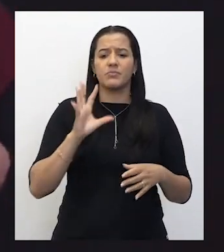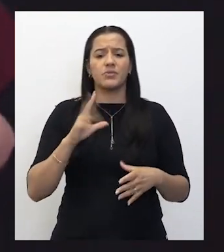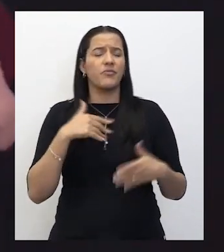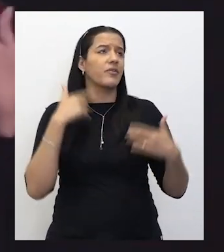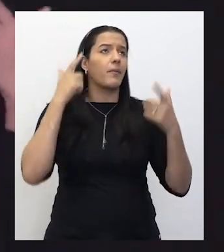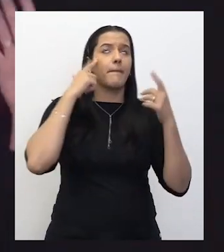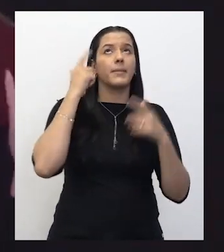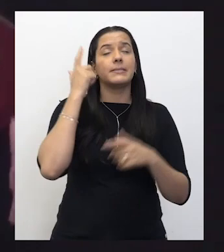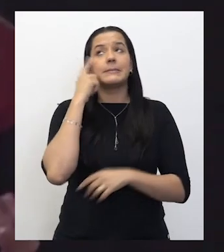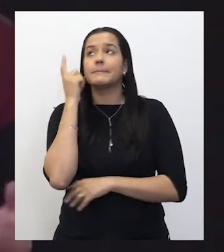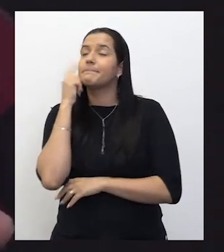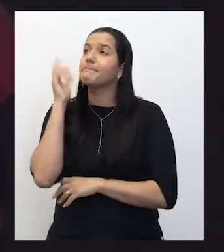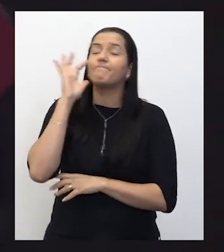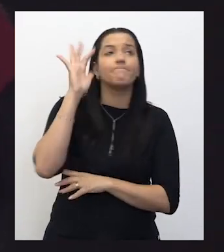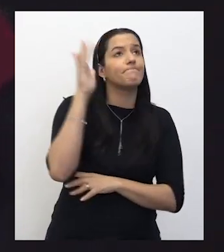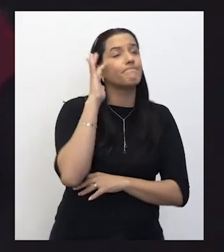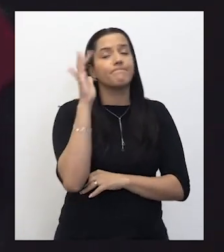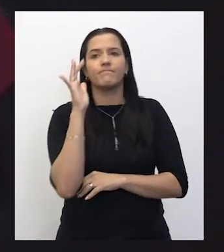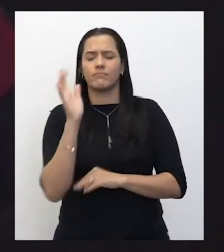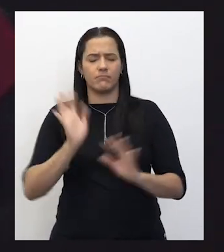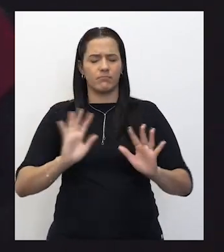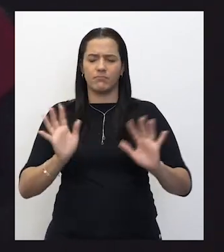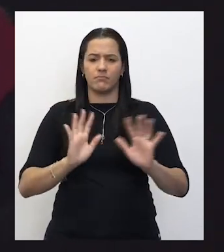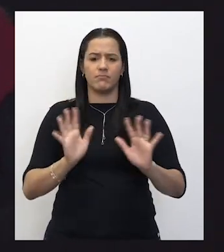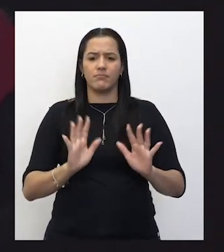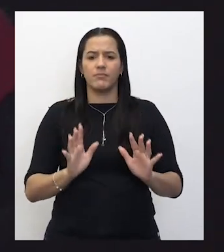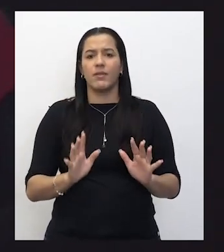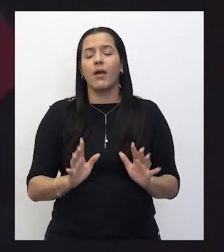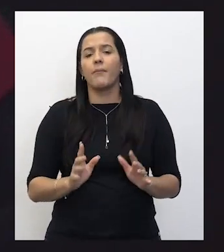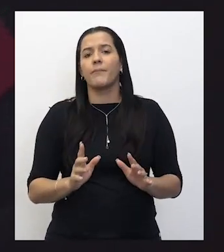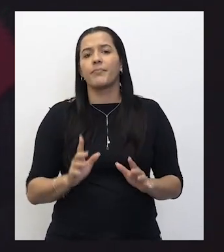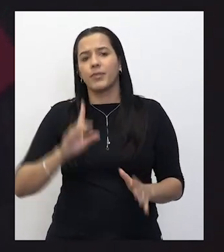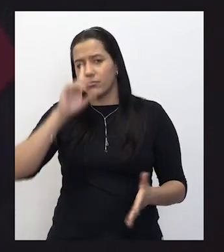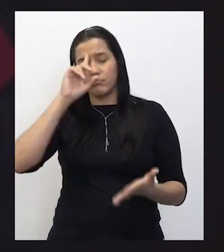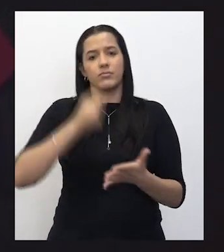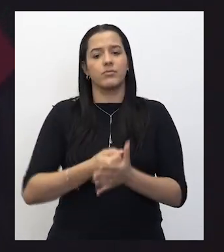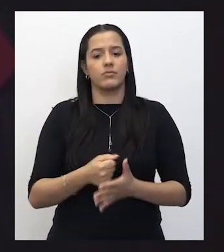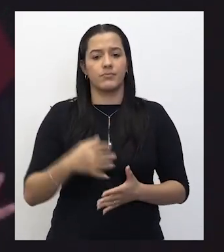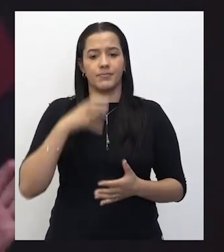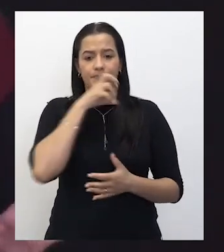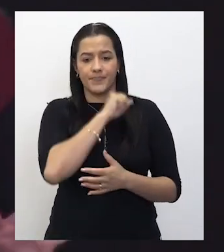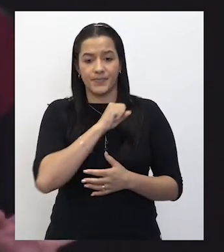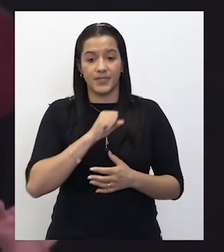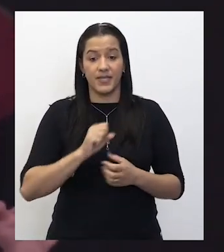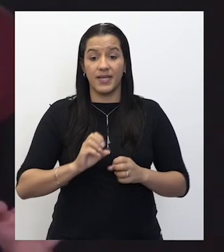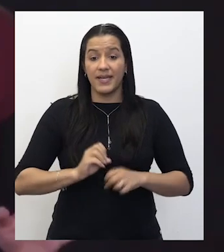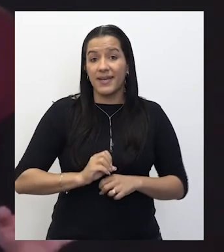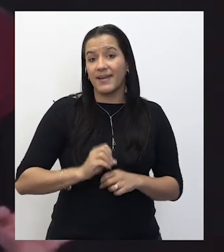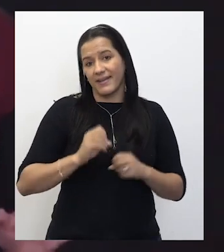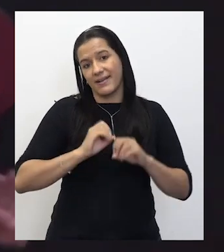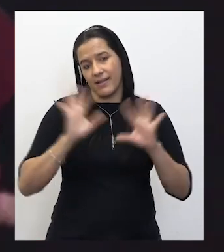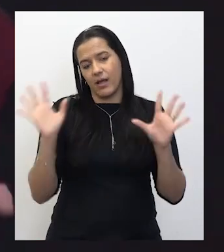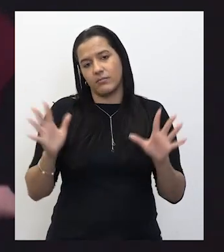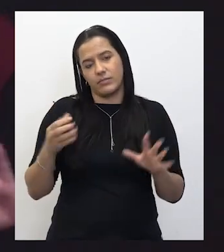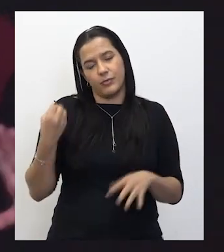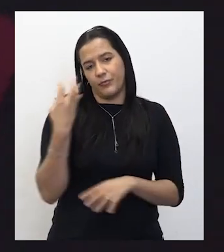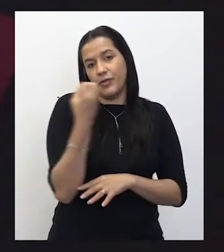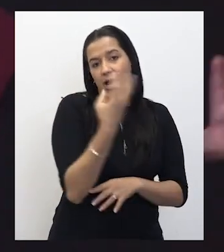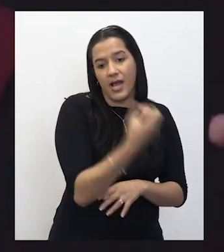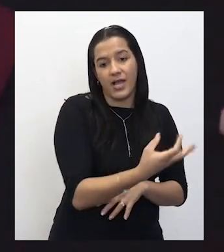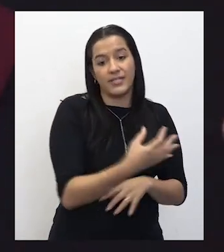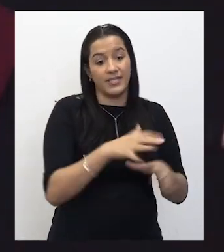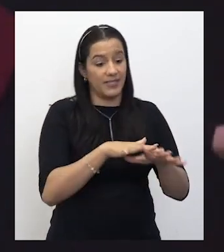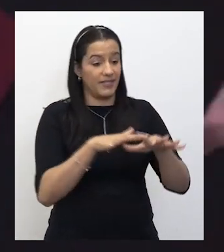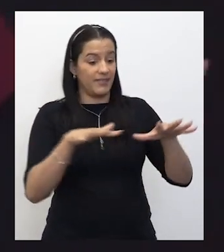fico pensando e refletindo sobre todas as opções possíveis no mercado. Claro que se eu viajo e vou para um hotel e tem aquele